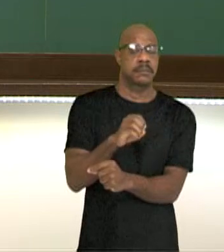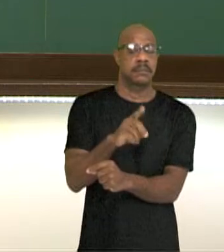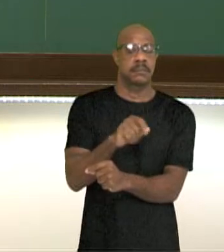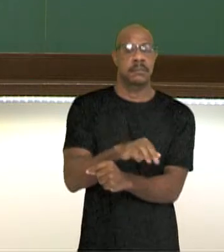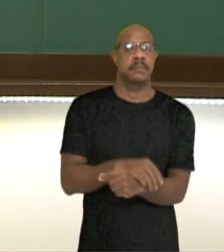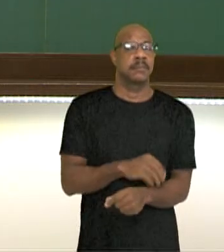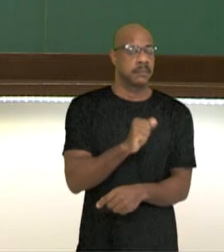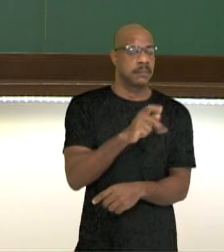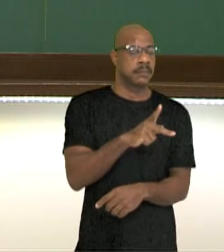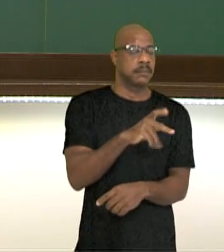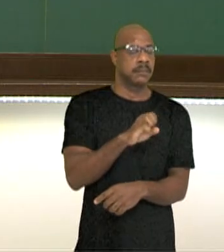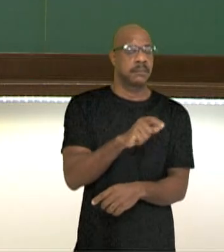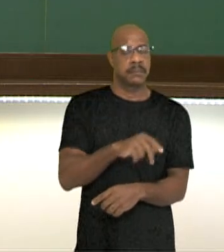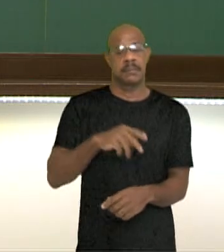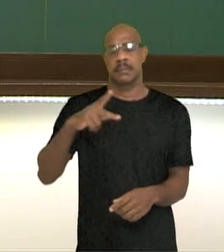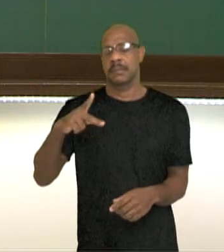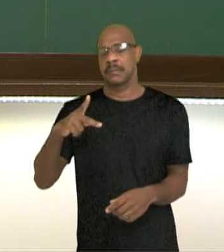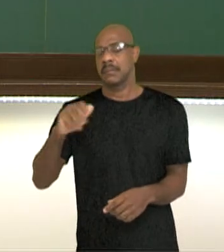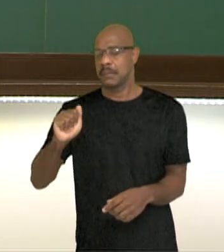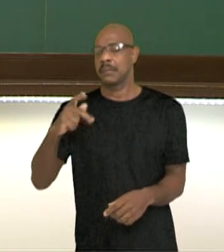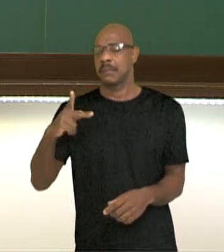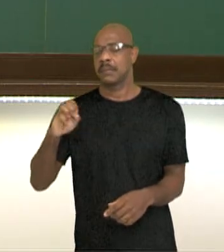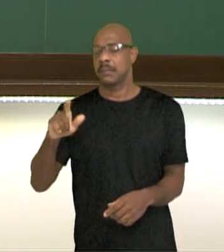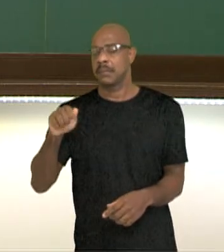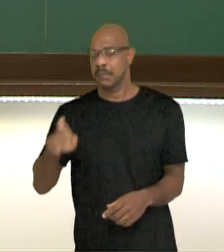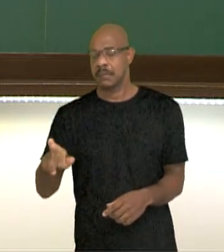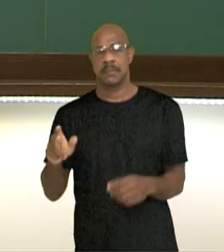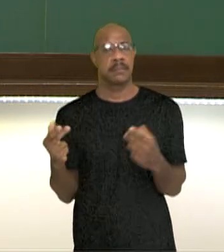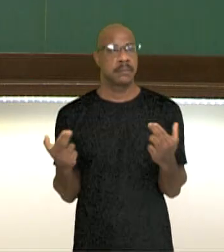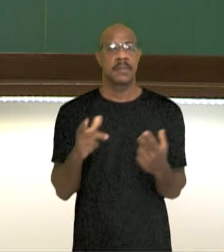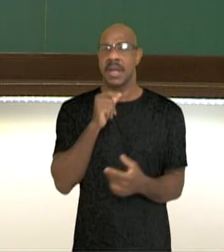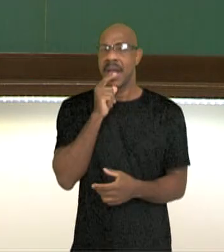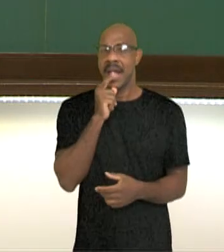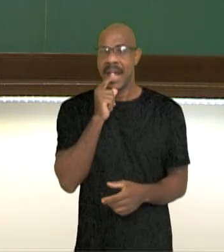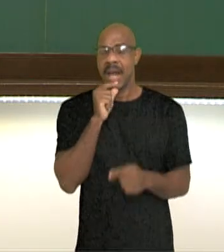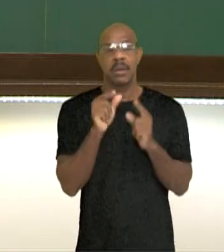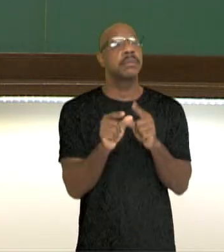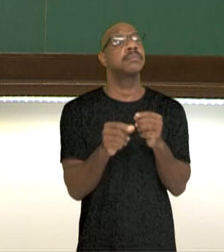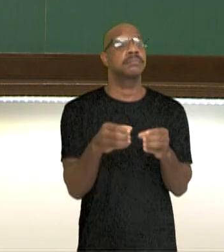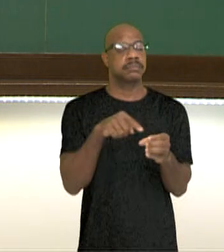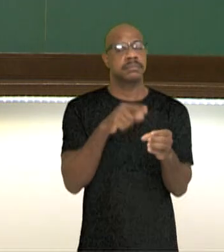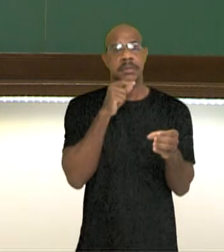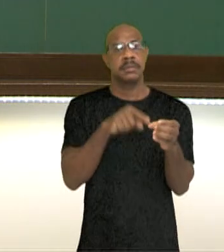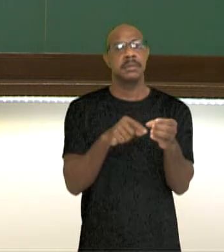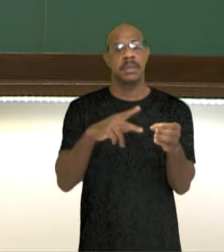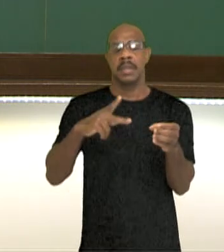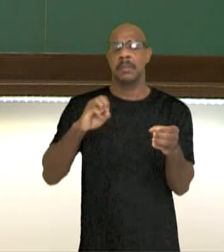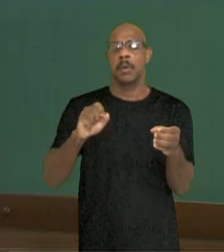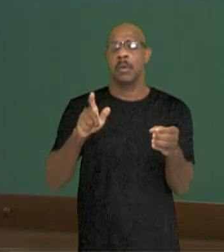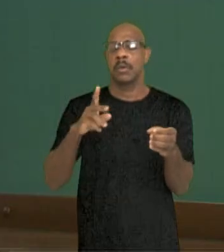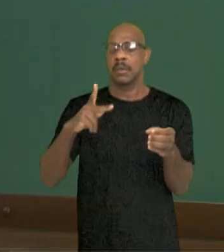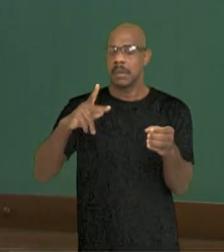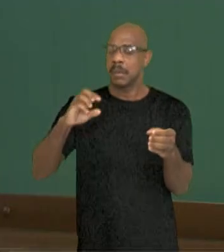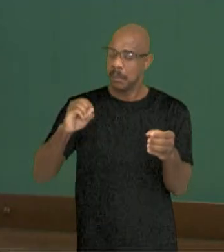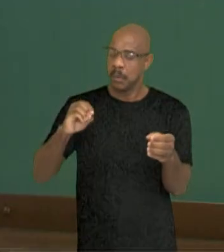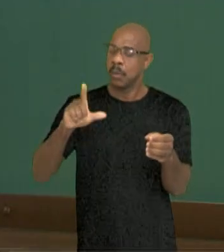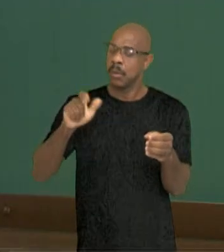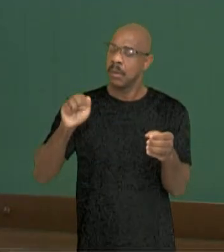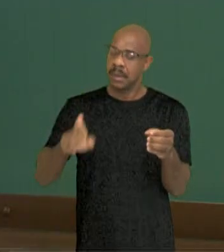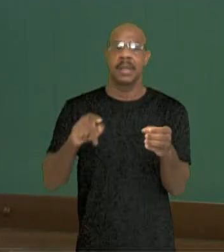Apolar dissolve apolar. Lembre, a água é uma molécula polar. Aqui nós